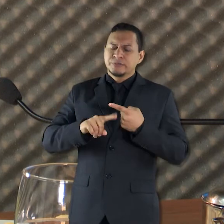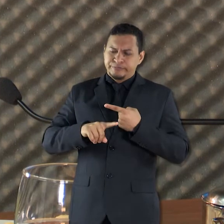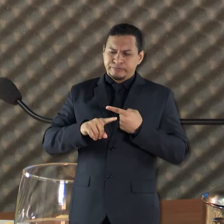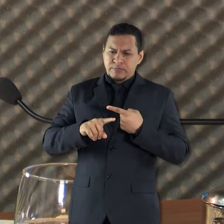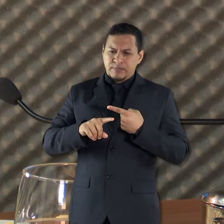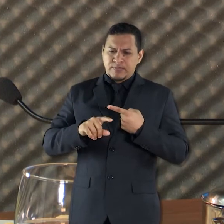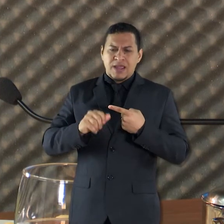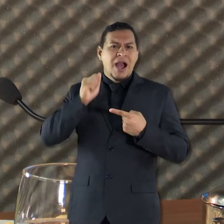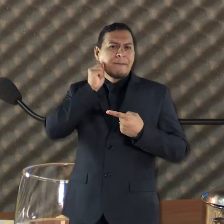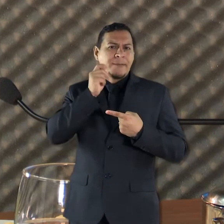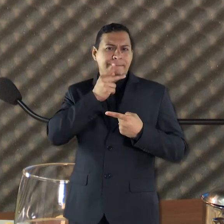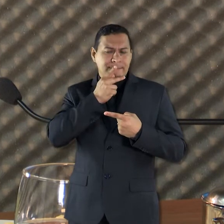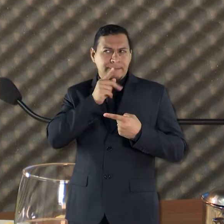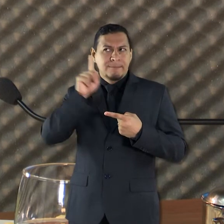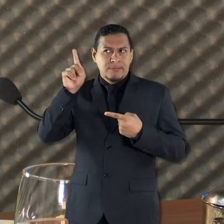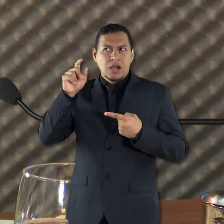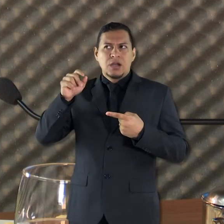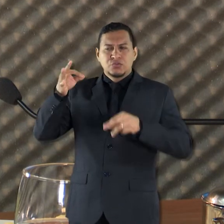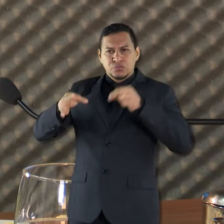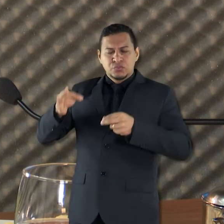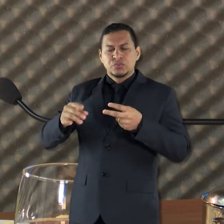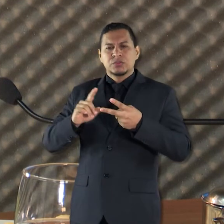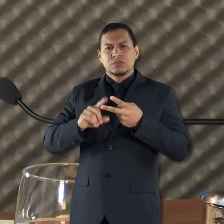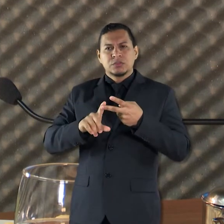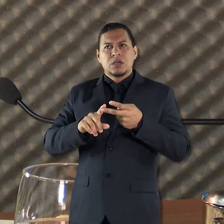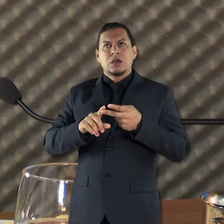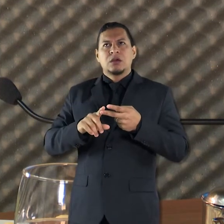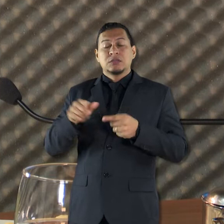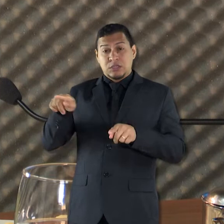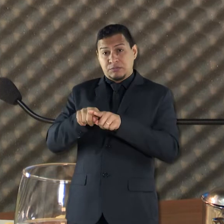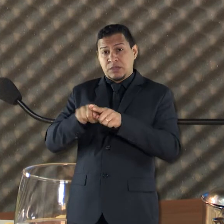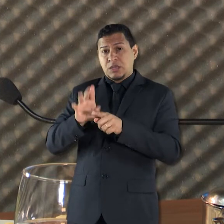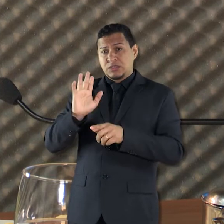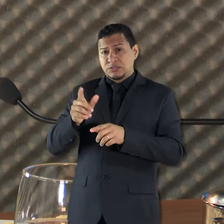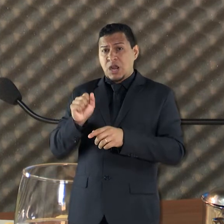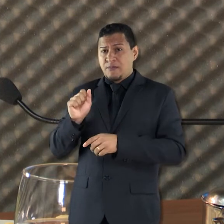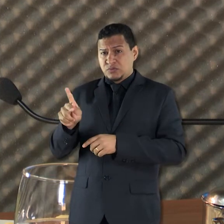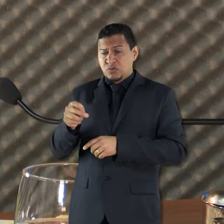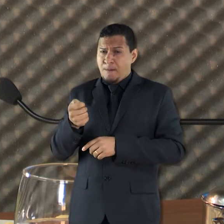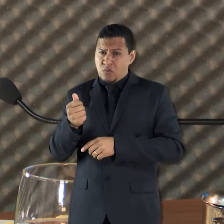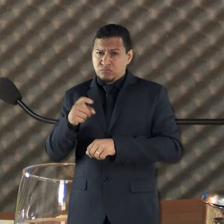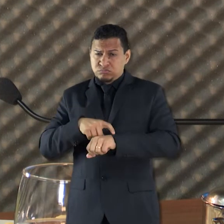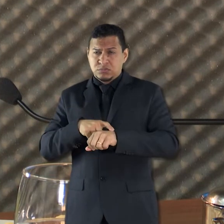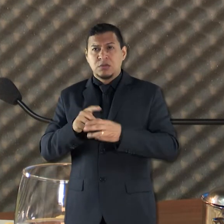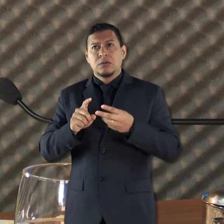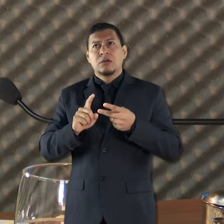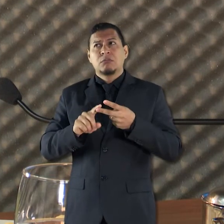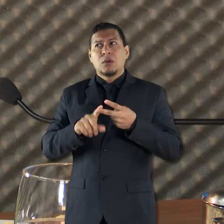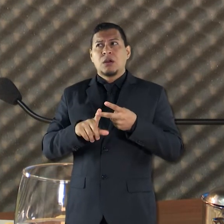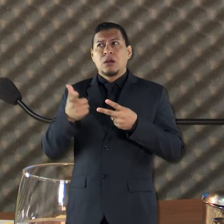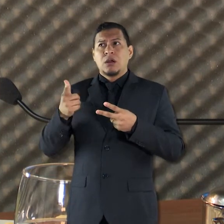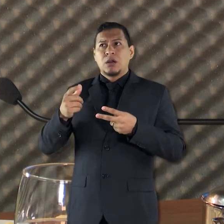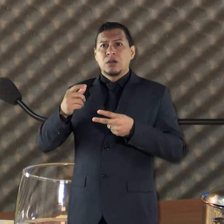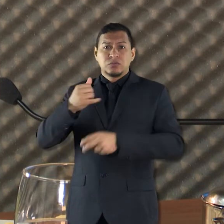do Amapá, tem um trabalho histórico lá com a desembargadora Sueli, que era juíza da itinerante e se aposentou há pouco tempo. Nós temos